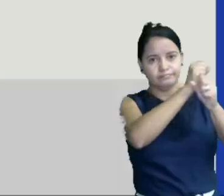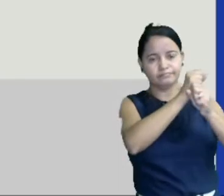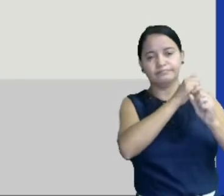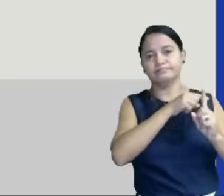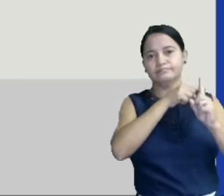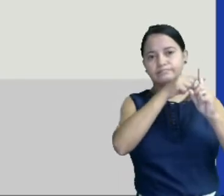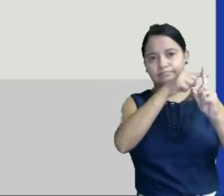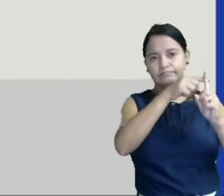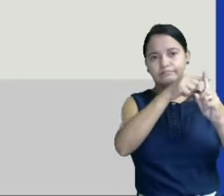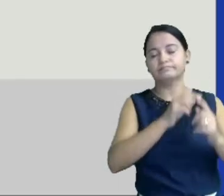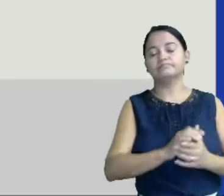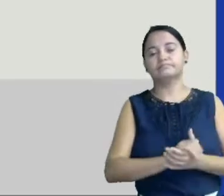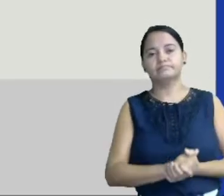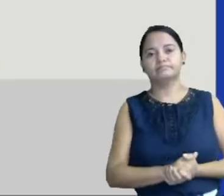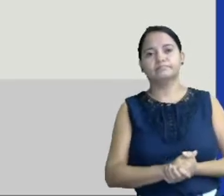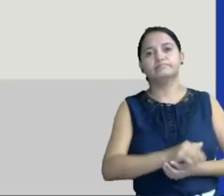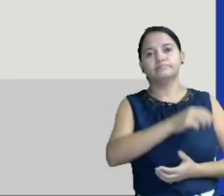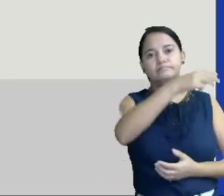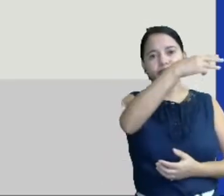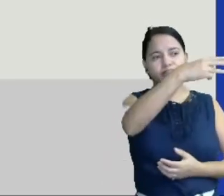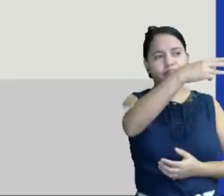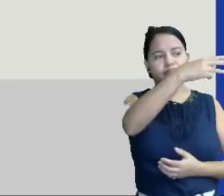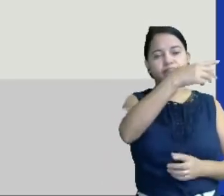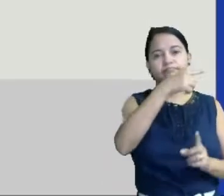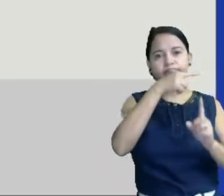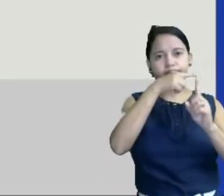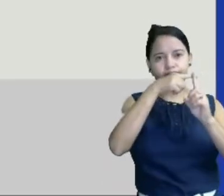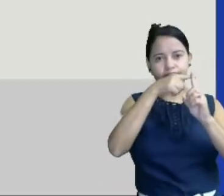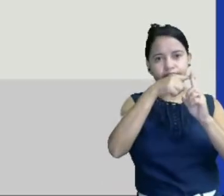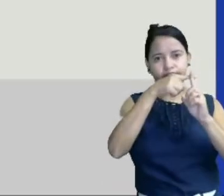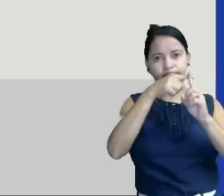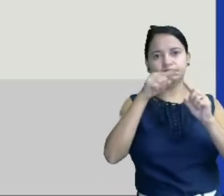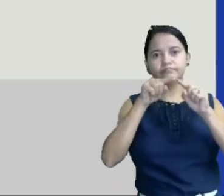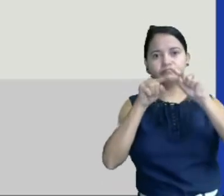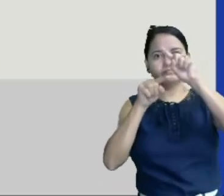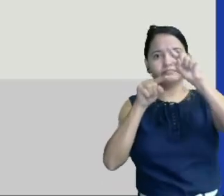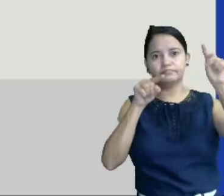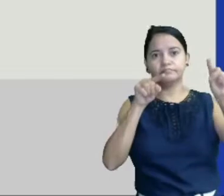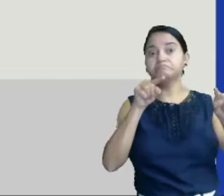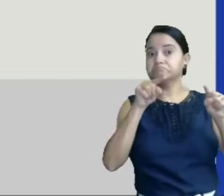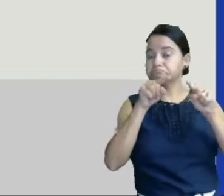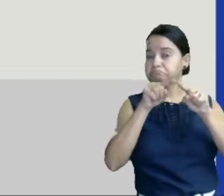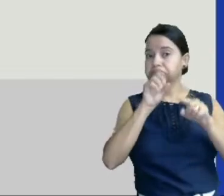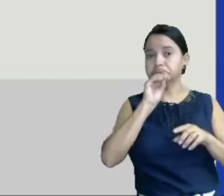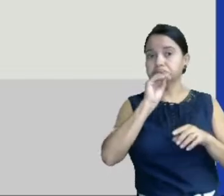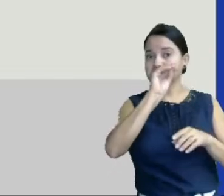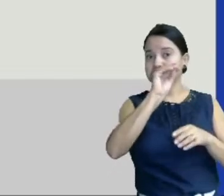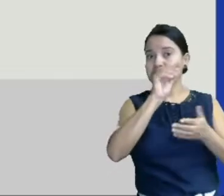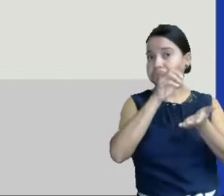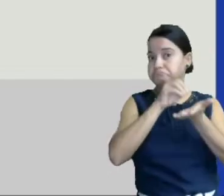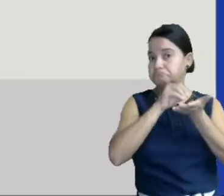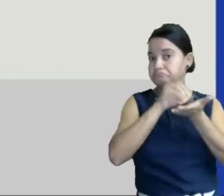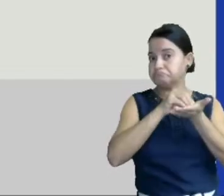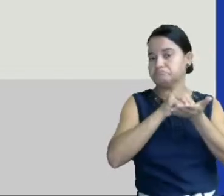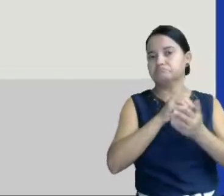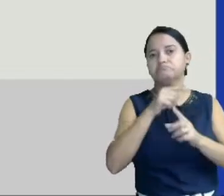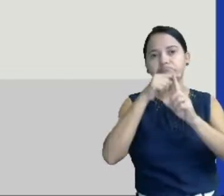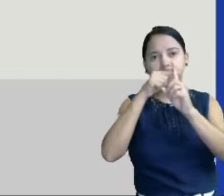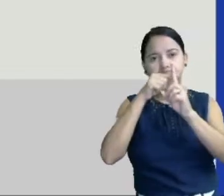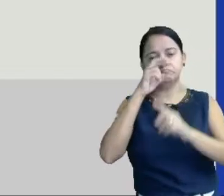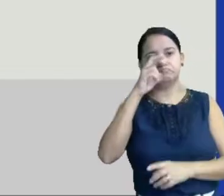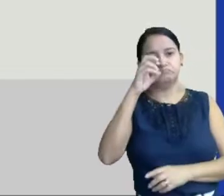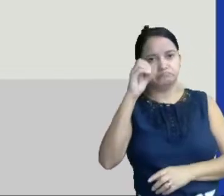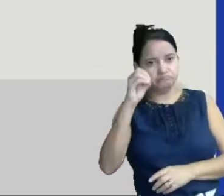de adição em que ele diz que três mais o valor desconhecido que eu não sei que o valor é isso mas